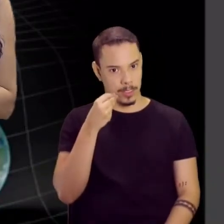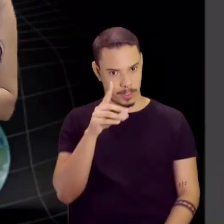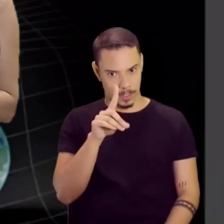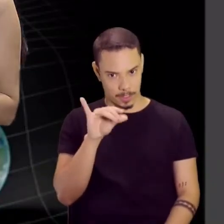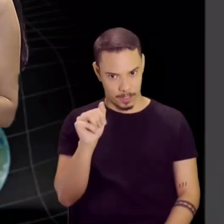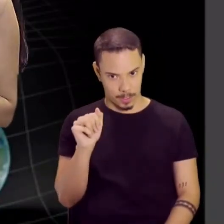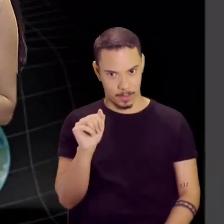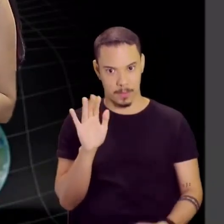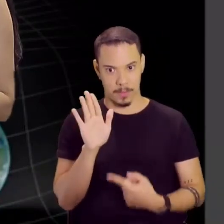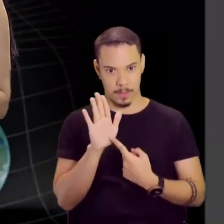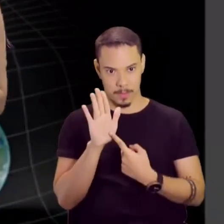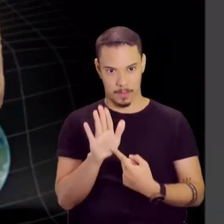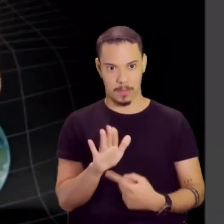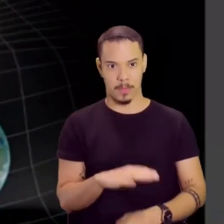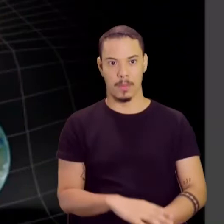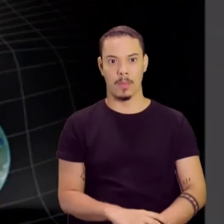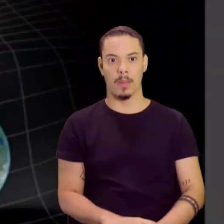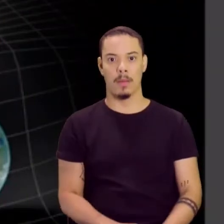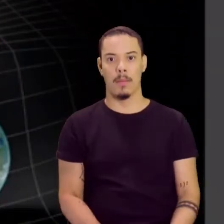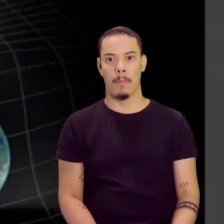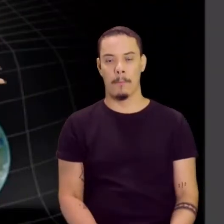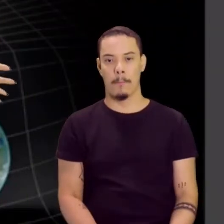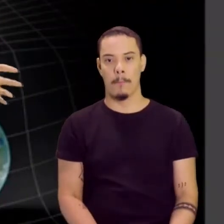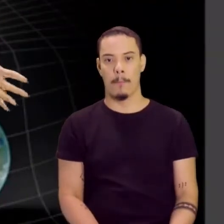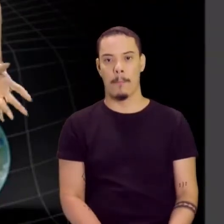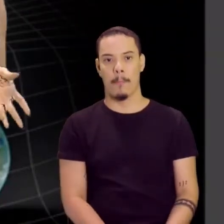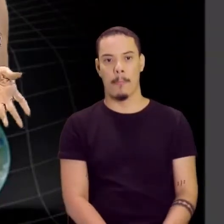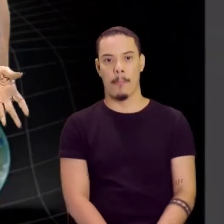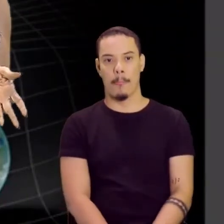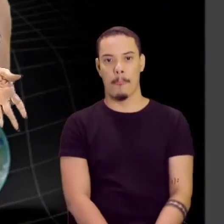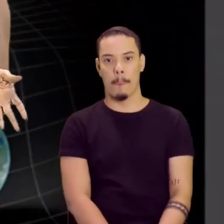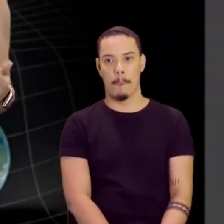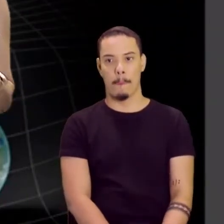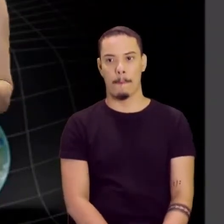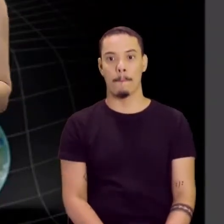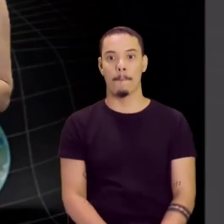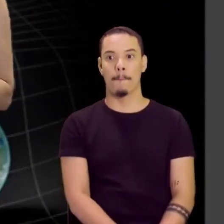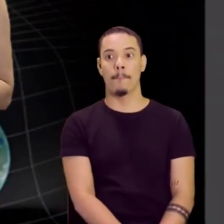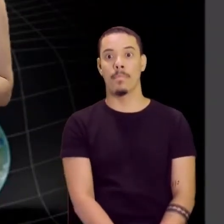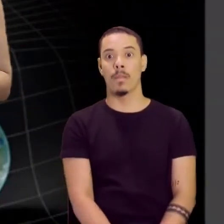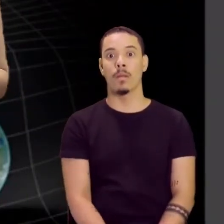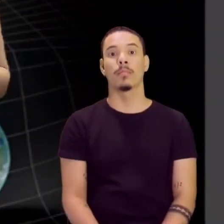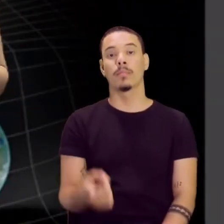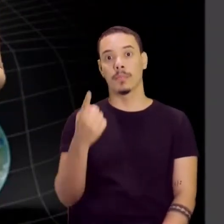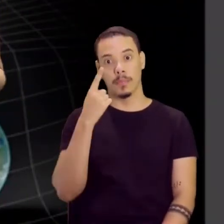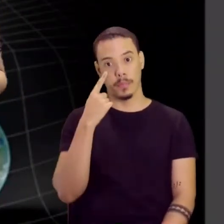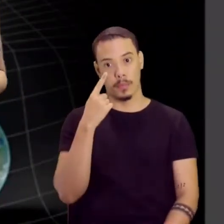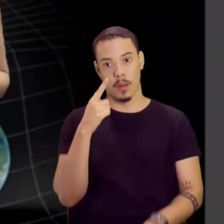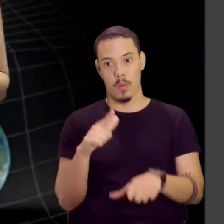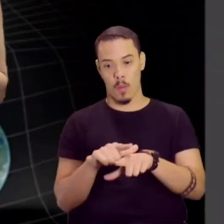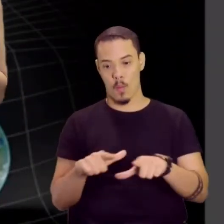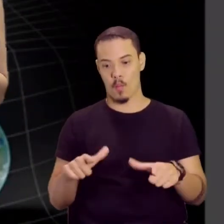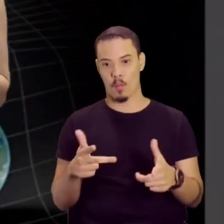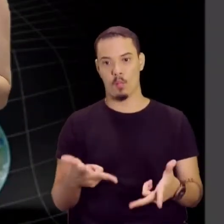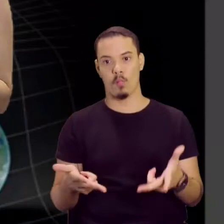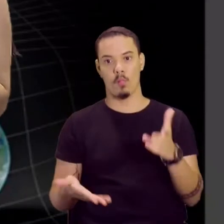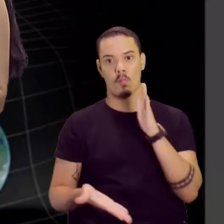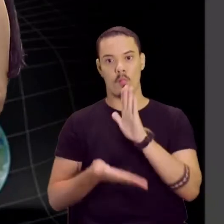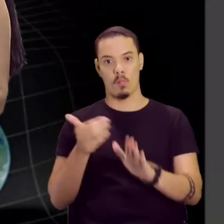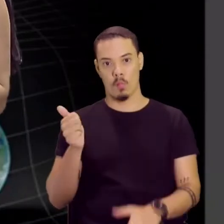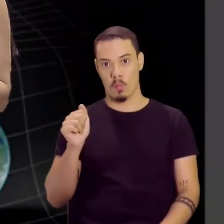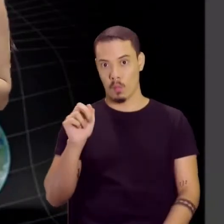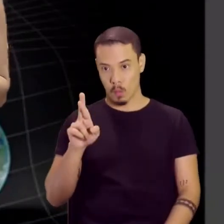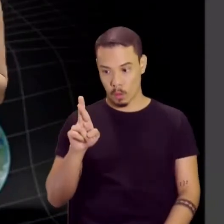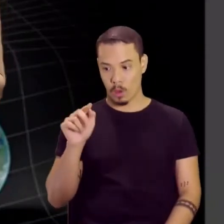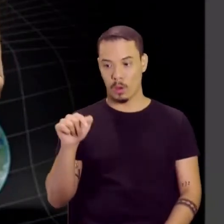hoje? Daqui a pouco a gente vai mostrar já, né? Já é agora, O tubo, né? o tubo de vácuo, pessoal, é quando você tira o ar. Isso. Então, o ar, ele é